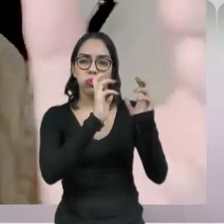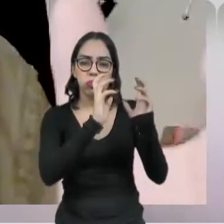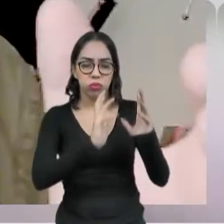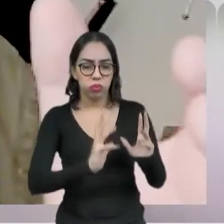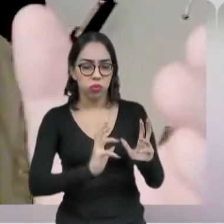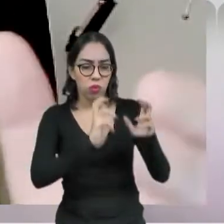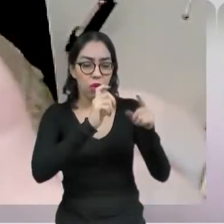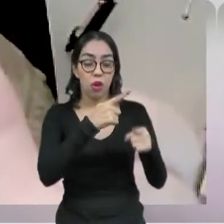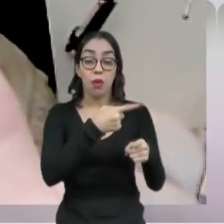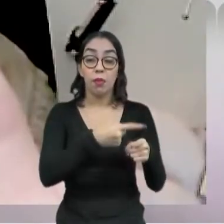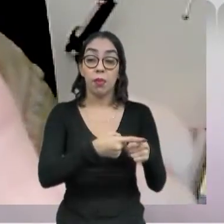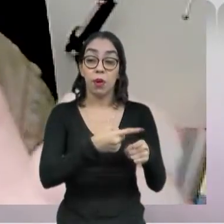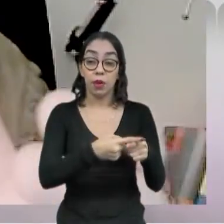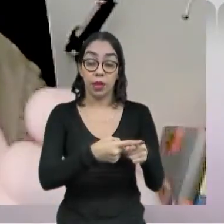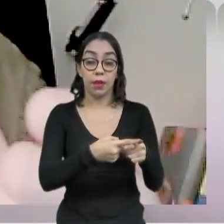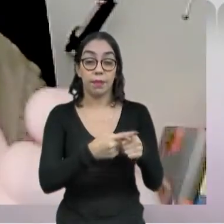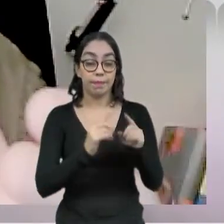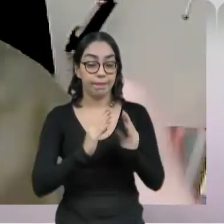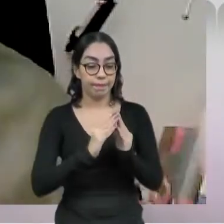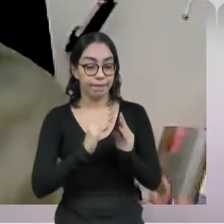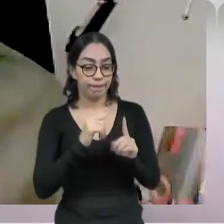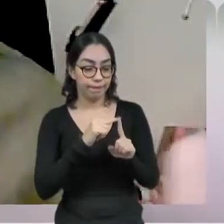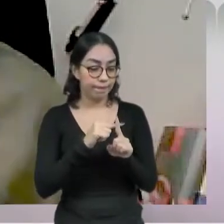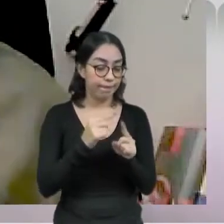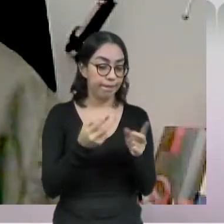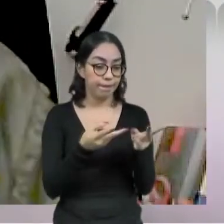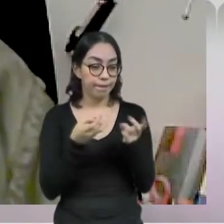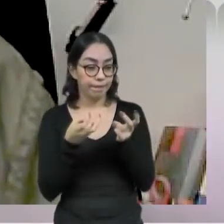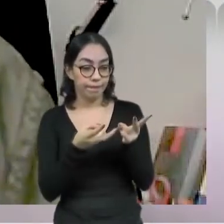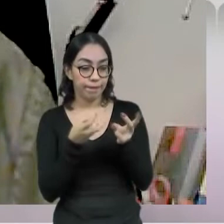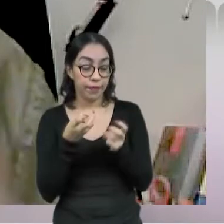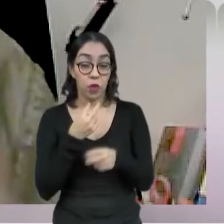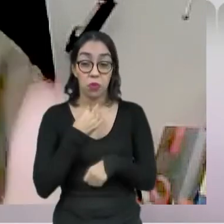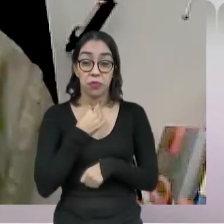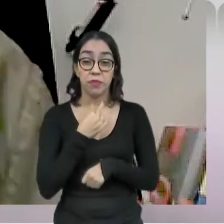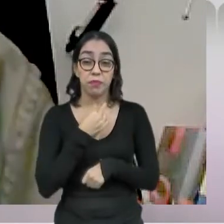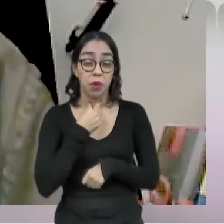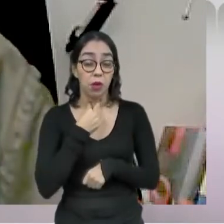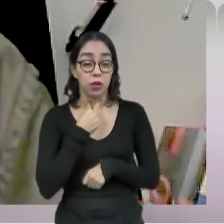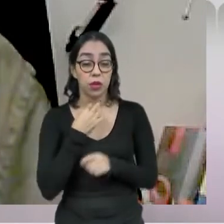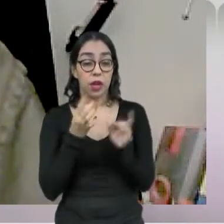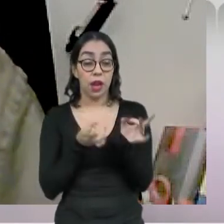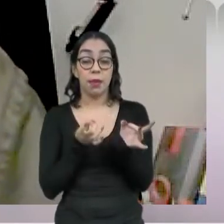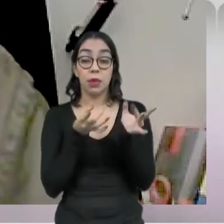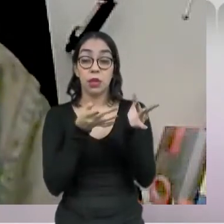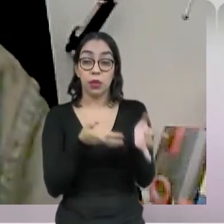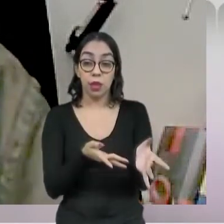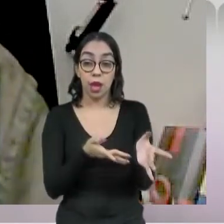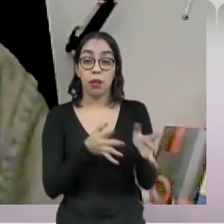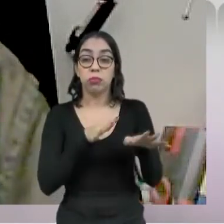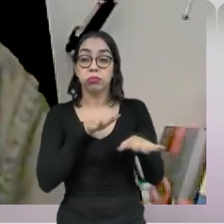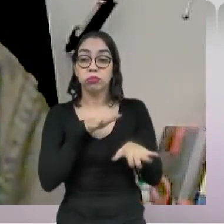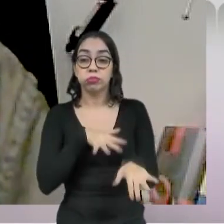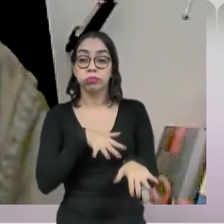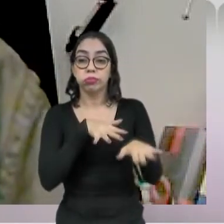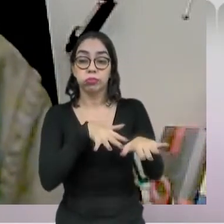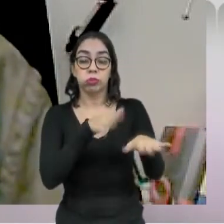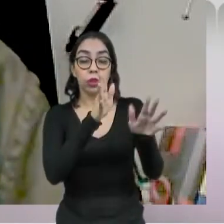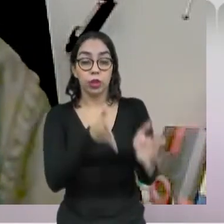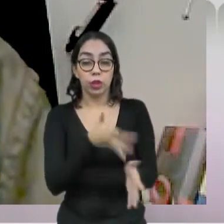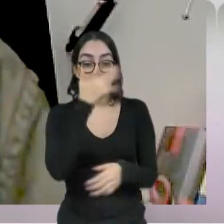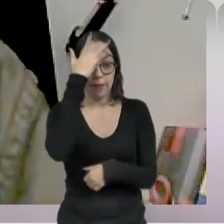Igreja percebeu que não pode deixar à margem do rito oficial uma legião de devotos que tem Padre Cícero na conta de um